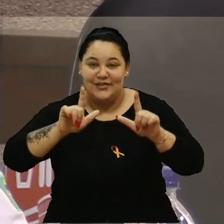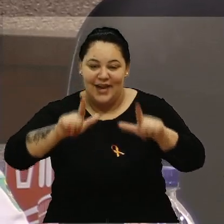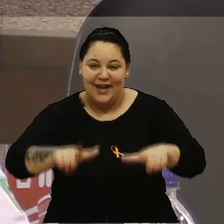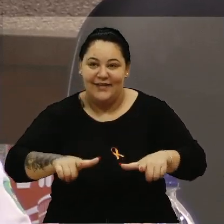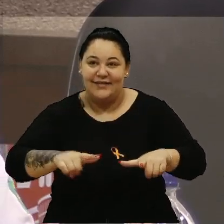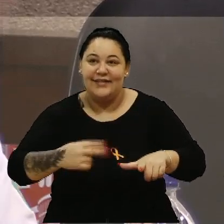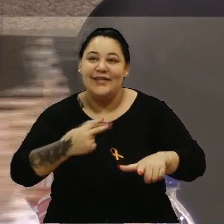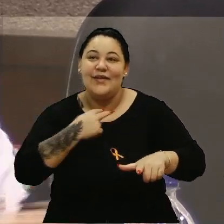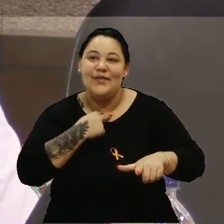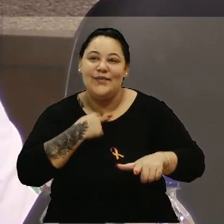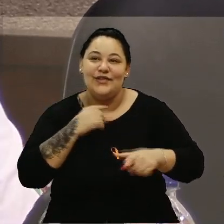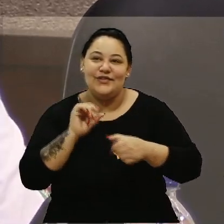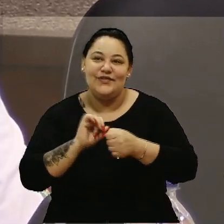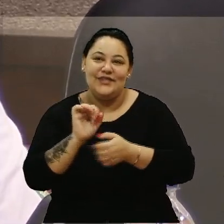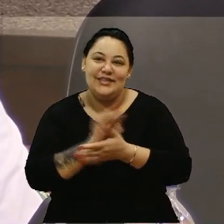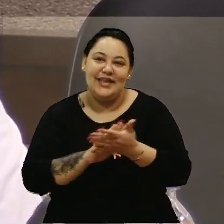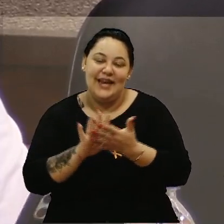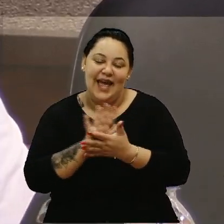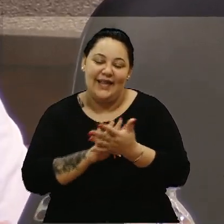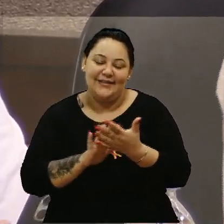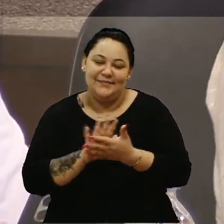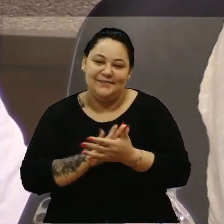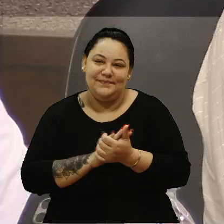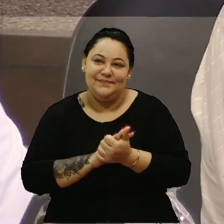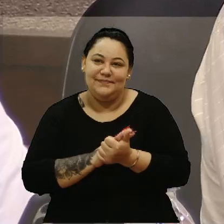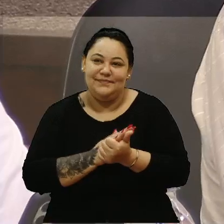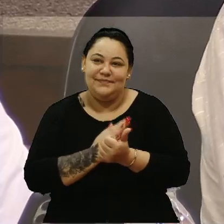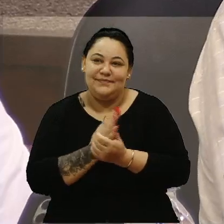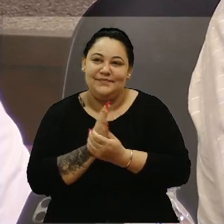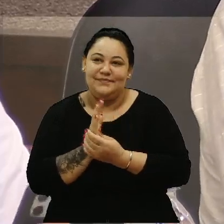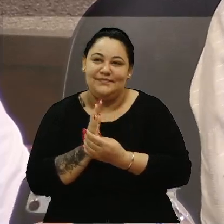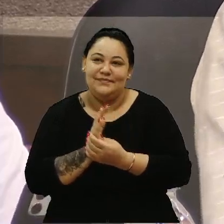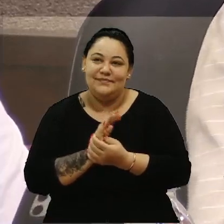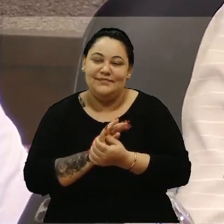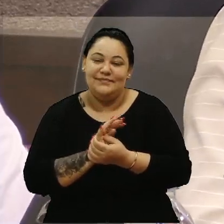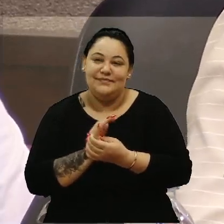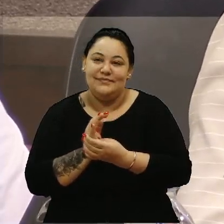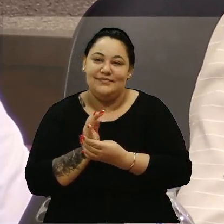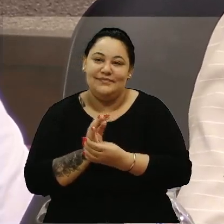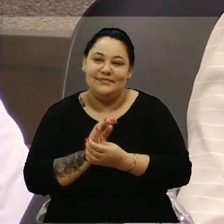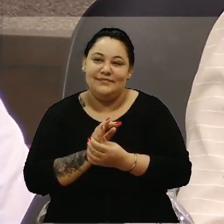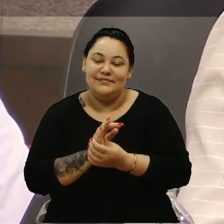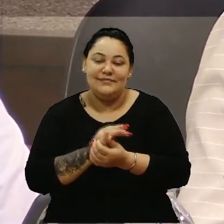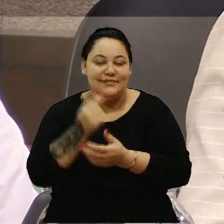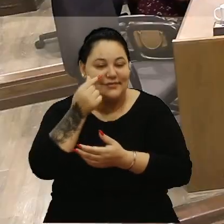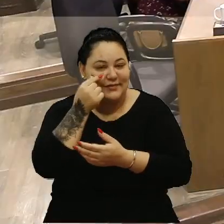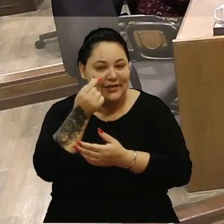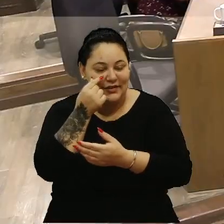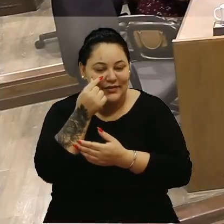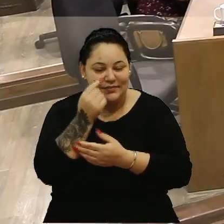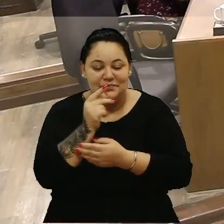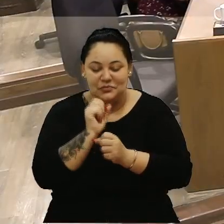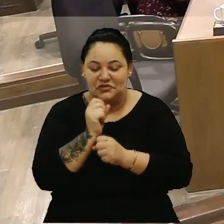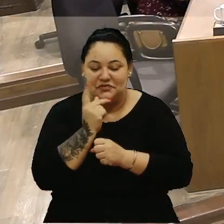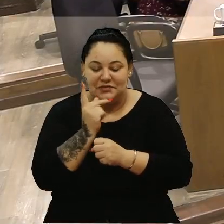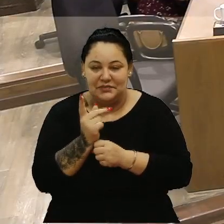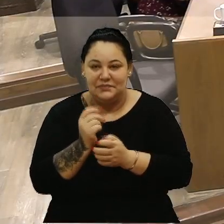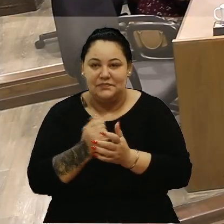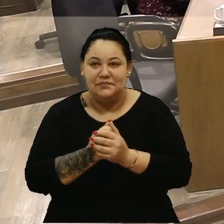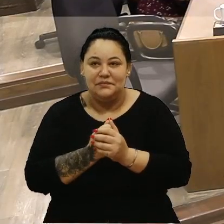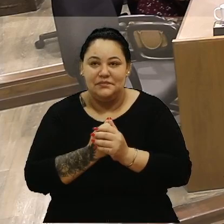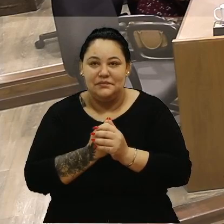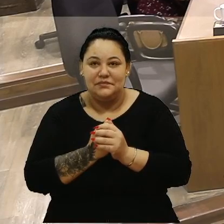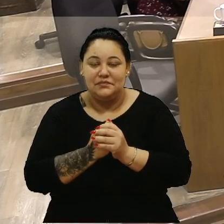feito nada, né? Obrigado, vereador. Permite uma parte, vereador Fantino. De imediato, vereador Friis.